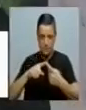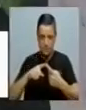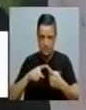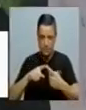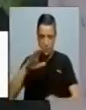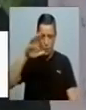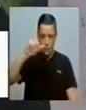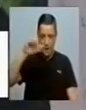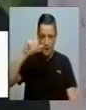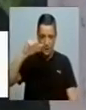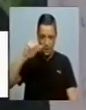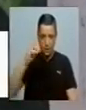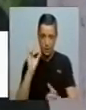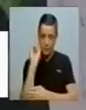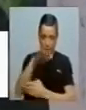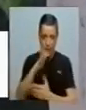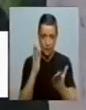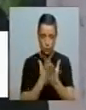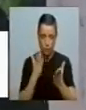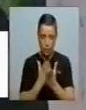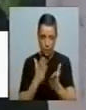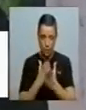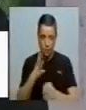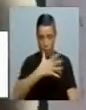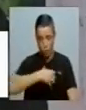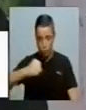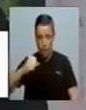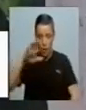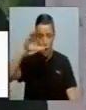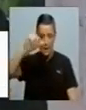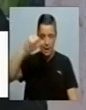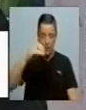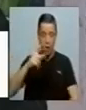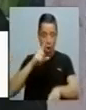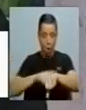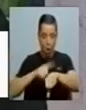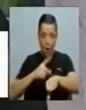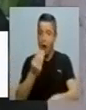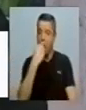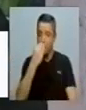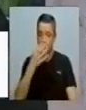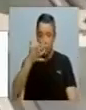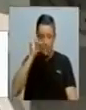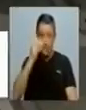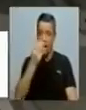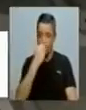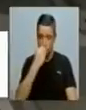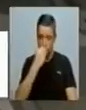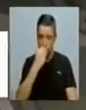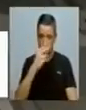netos à escola, ou ir buscá-los, ou à hora de almoço, e vai ser isso.